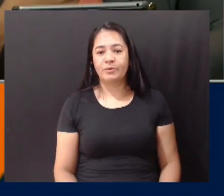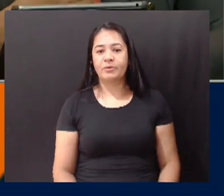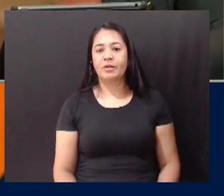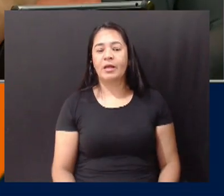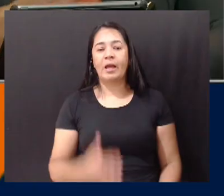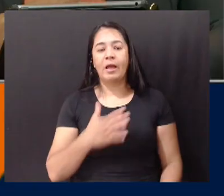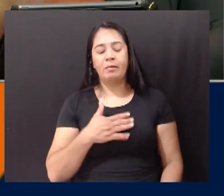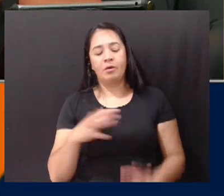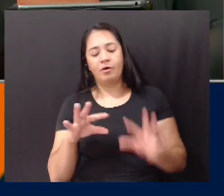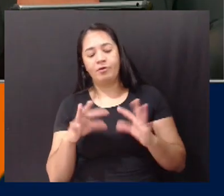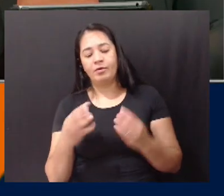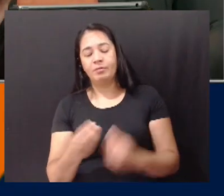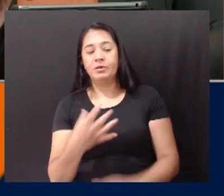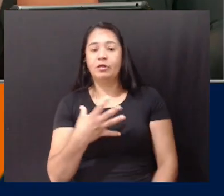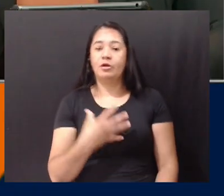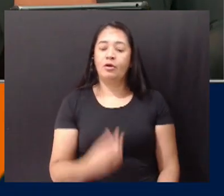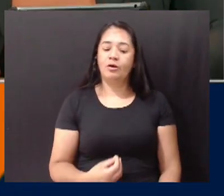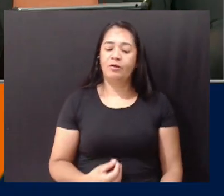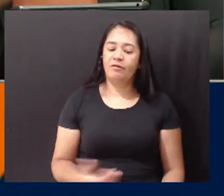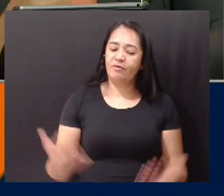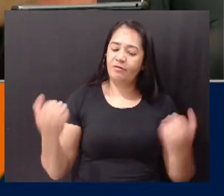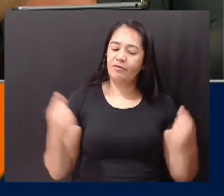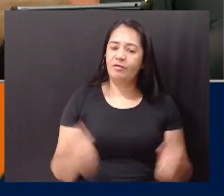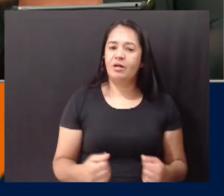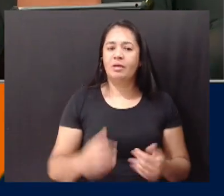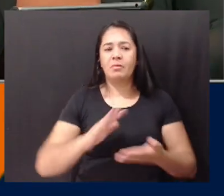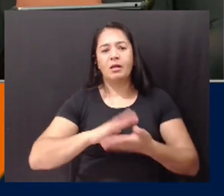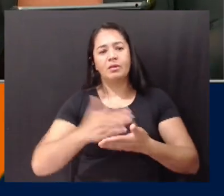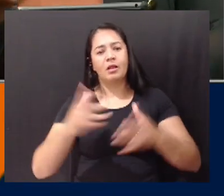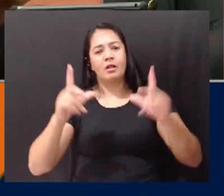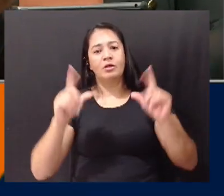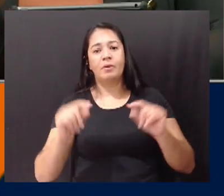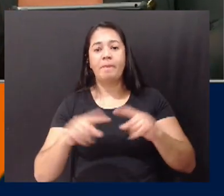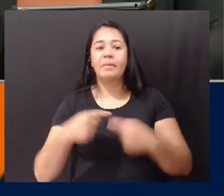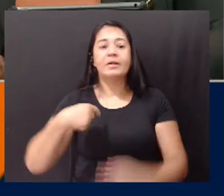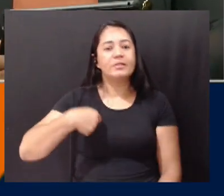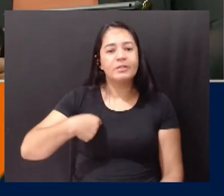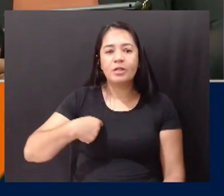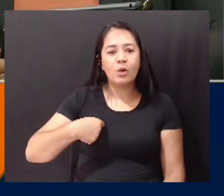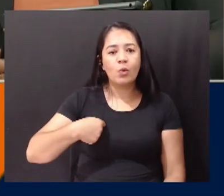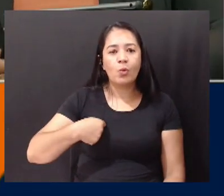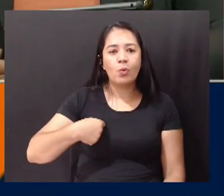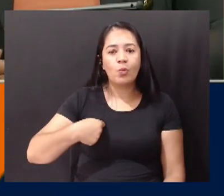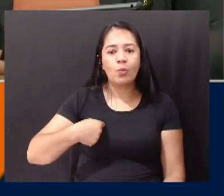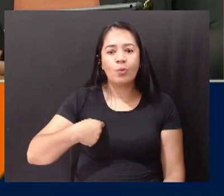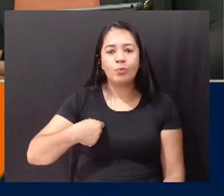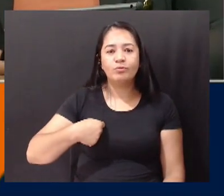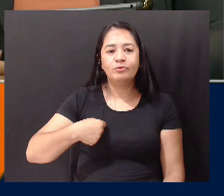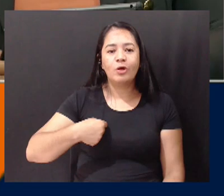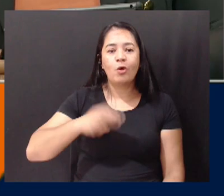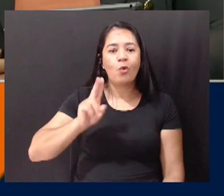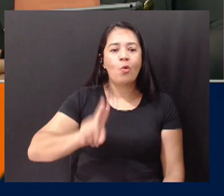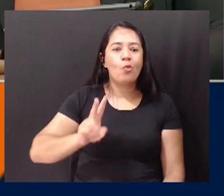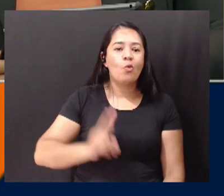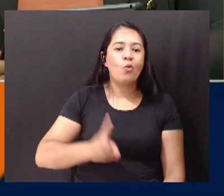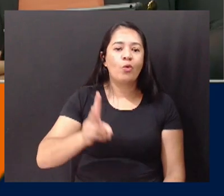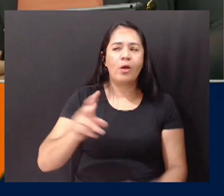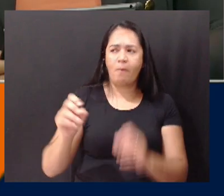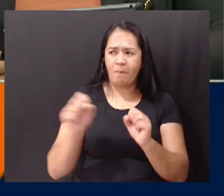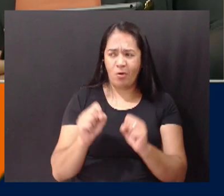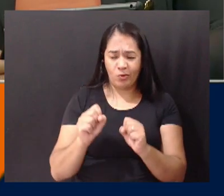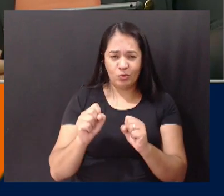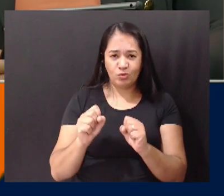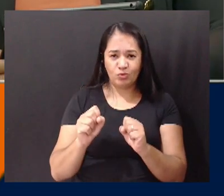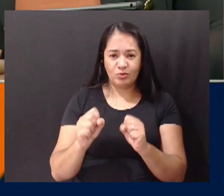os filhos, vamos lá, vamos diminuir as telas, mas eu mesmo não dou esse exemplo, eu posso causar dentro da